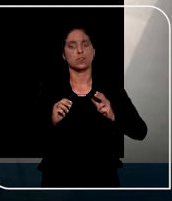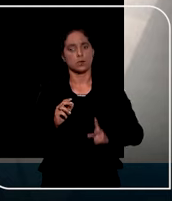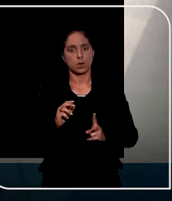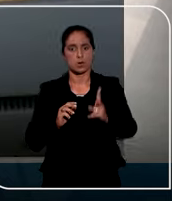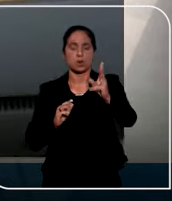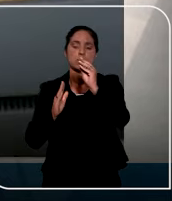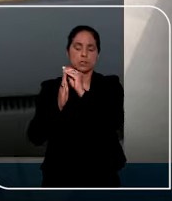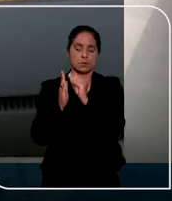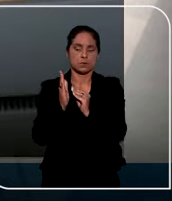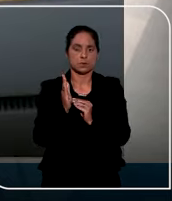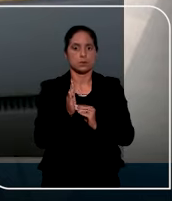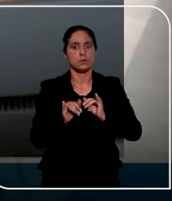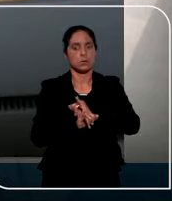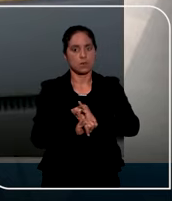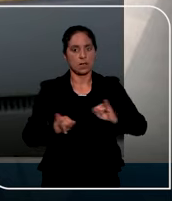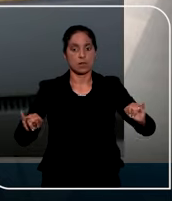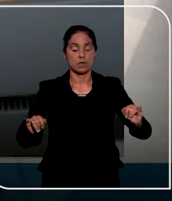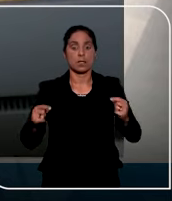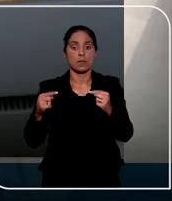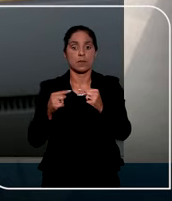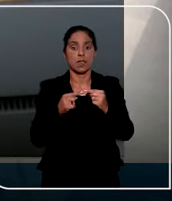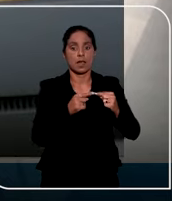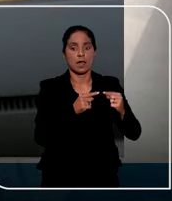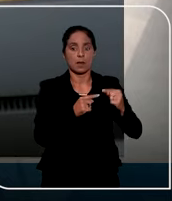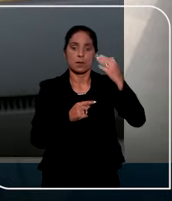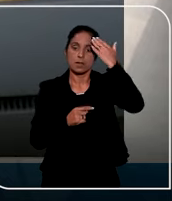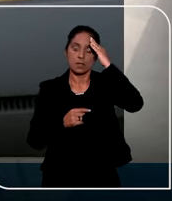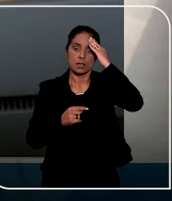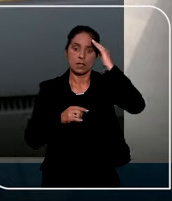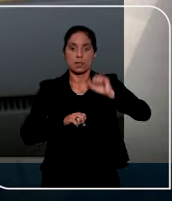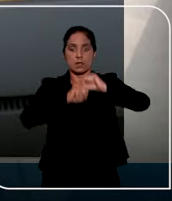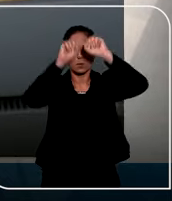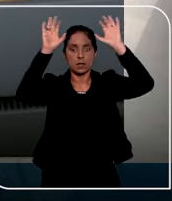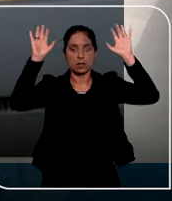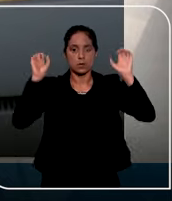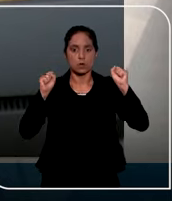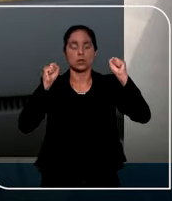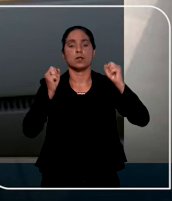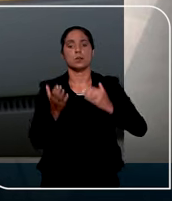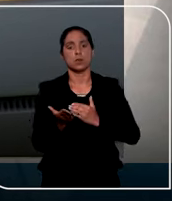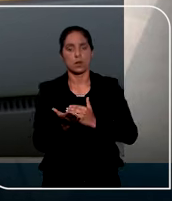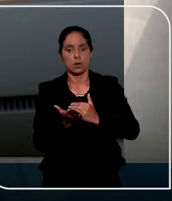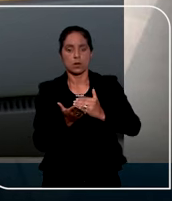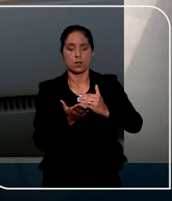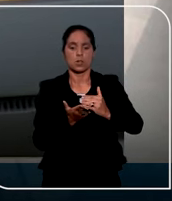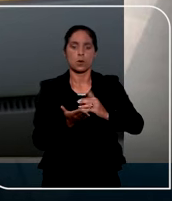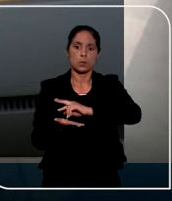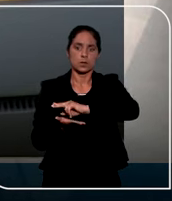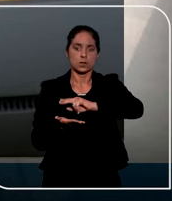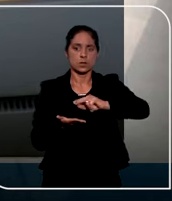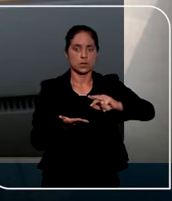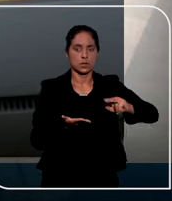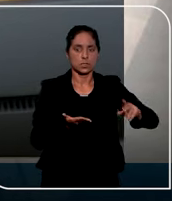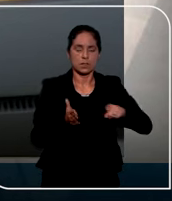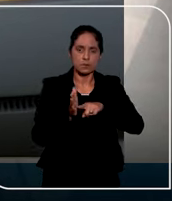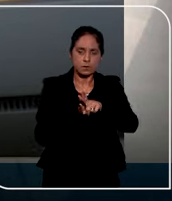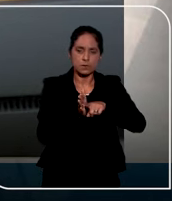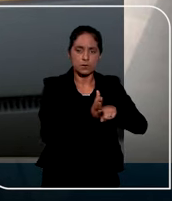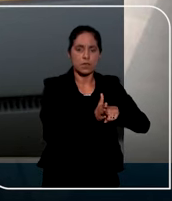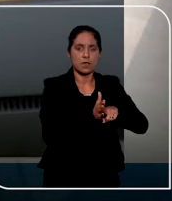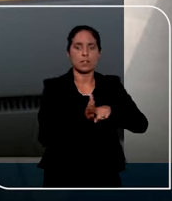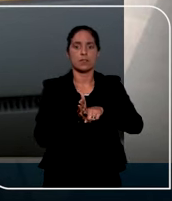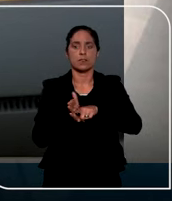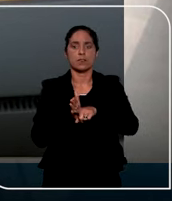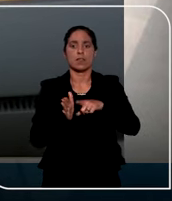contas para relatora aplica-se ao caso o entendimento do tribunal de que tendo sido realizada instrução suficiente para